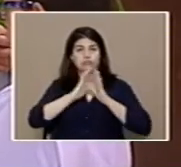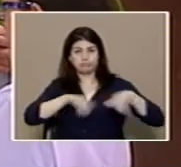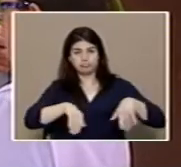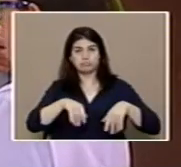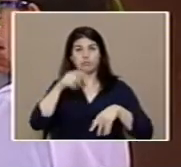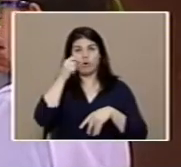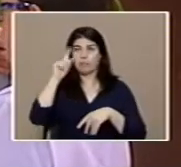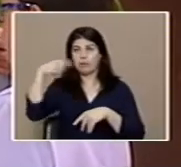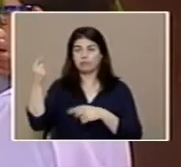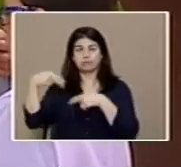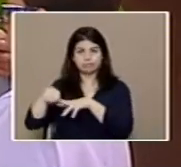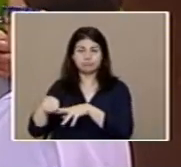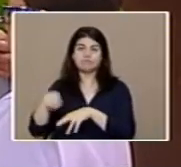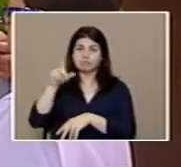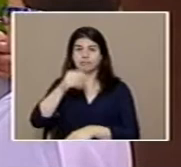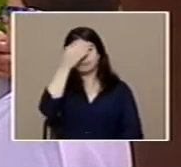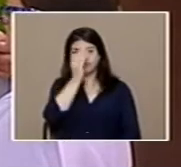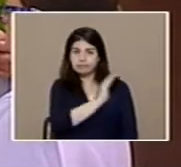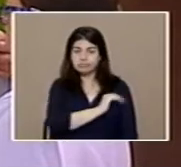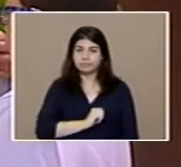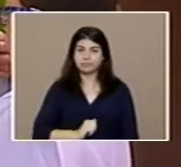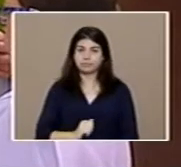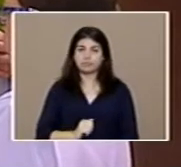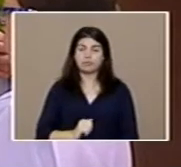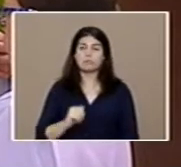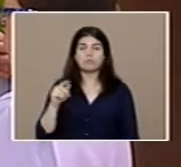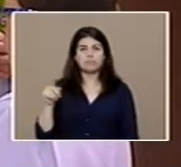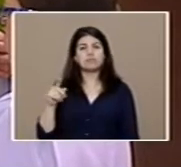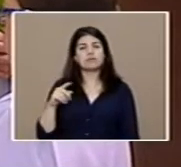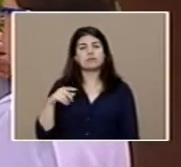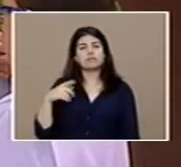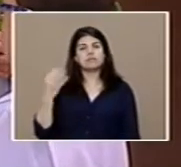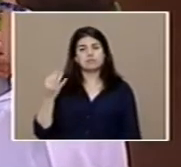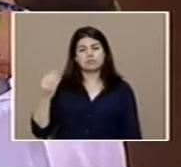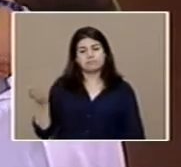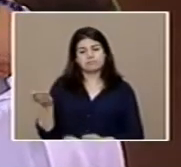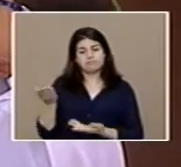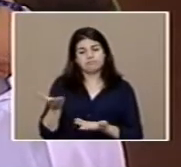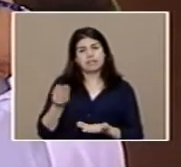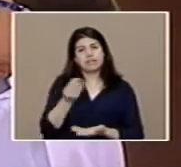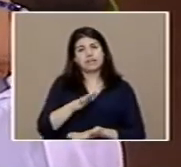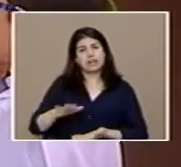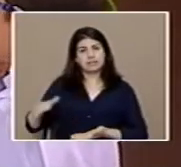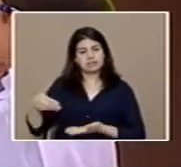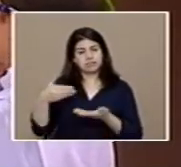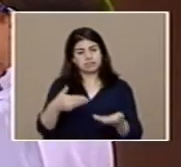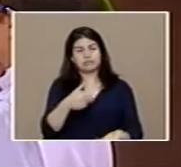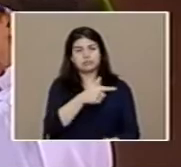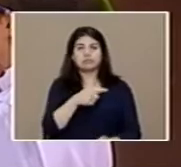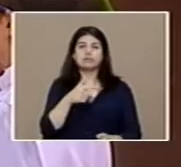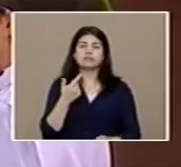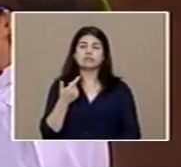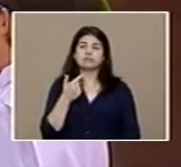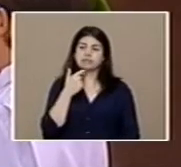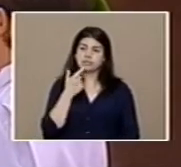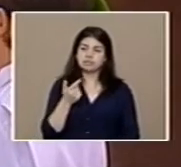para que lhes tocasse mas os discípulos afastavam nas Jesus ao ver isto indignou-se e disse-lhes